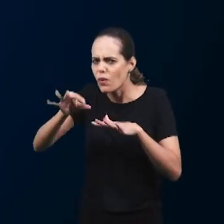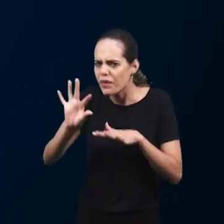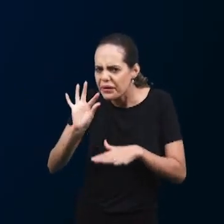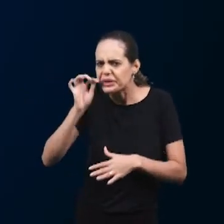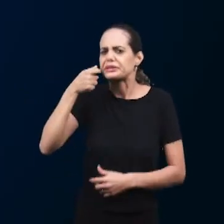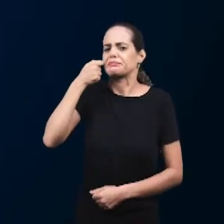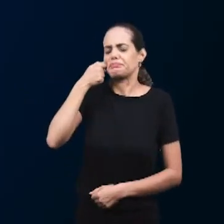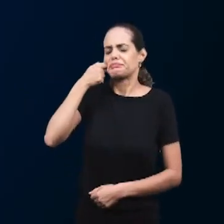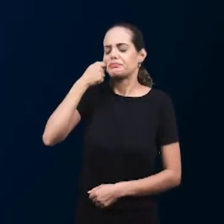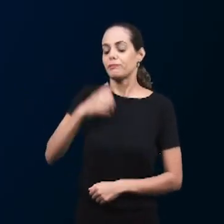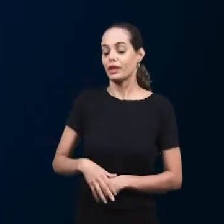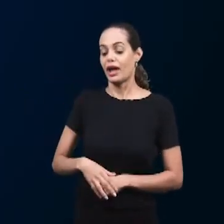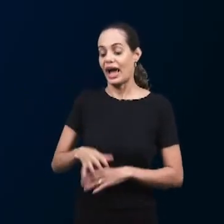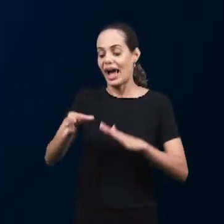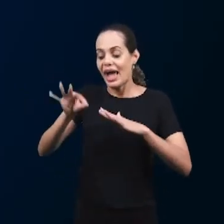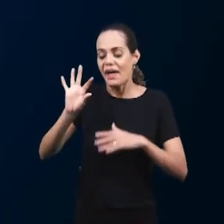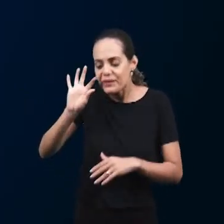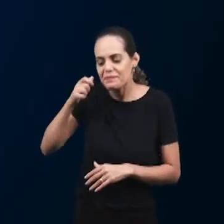ervas amargosas?